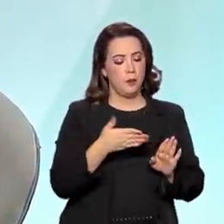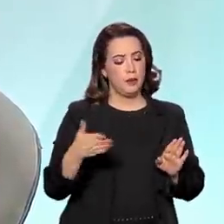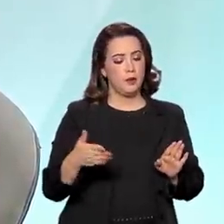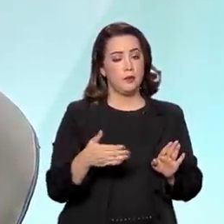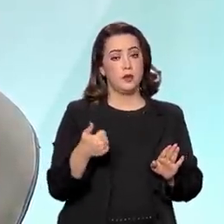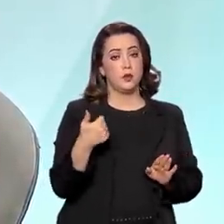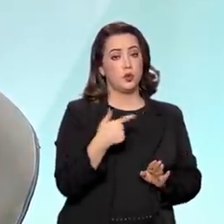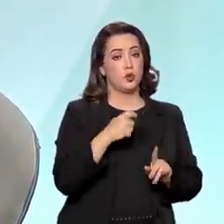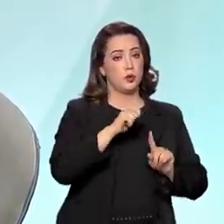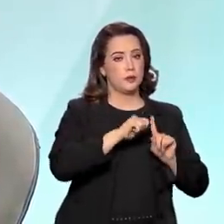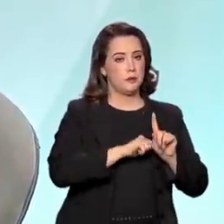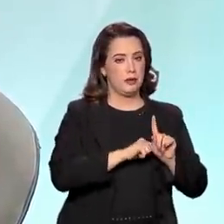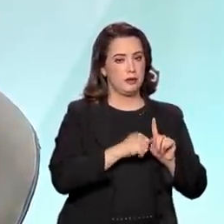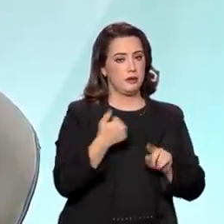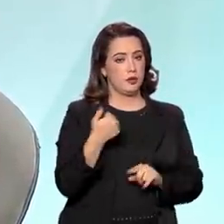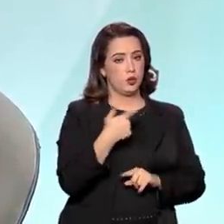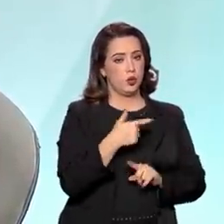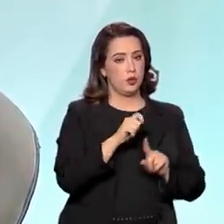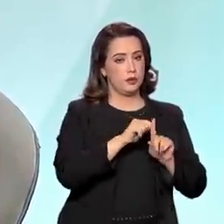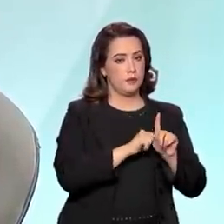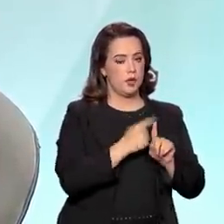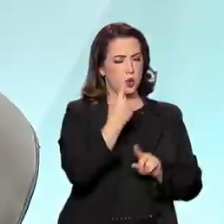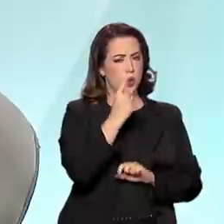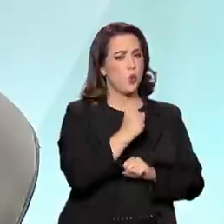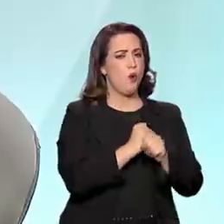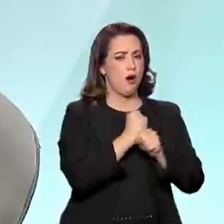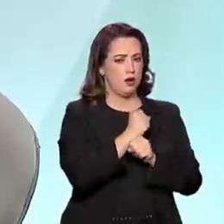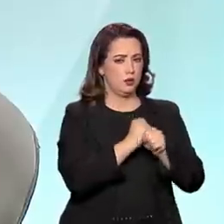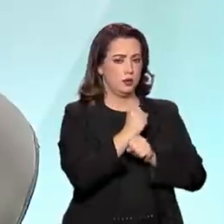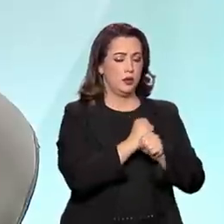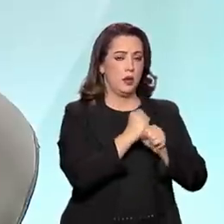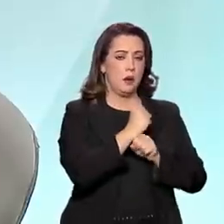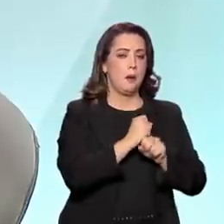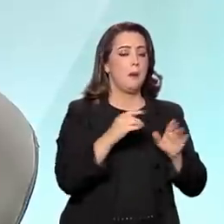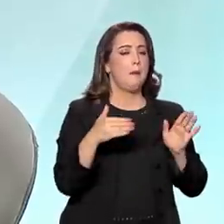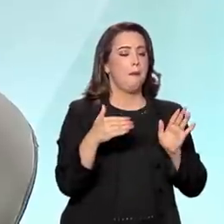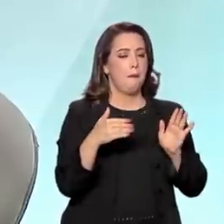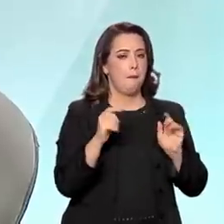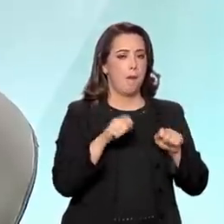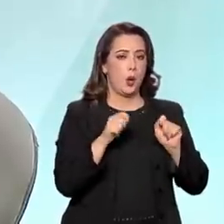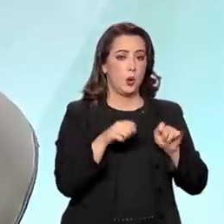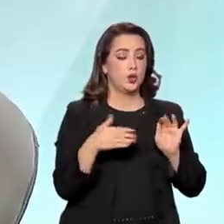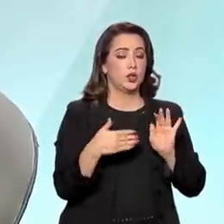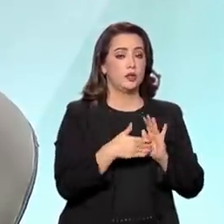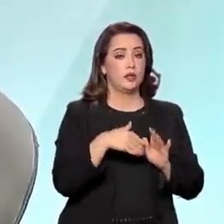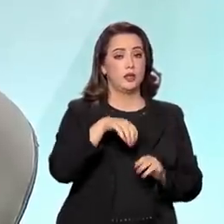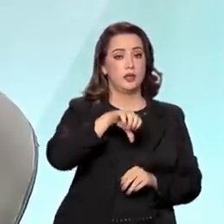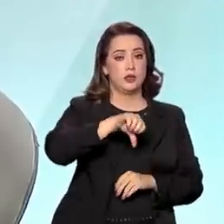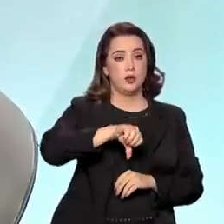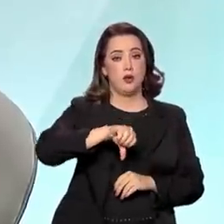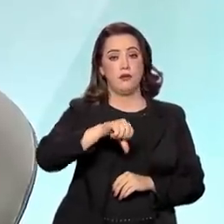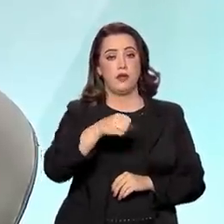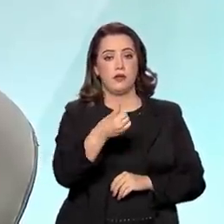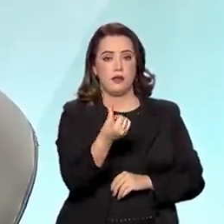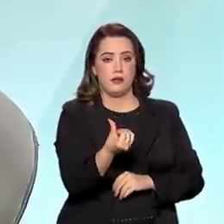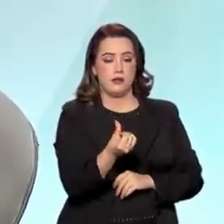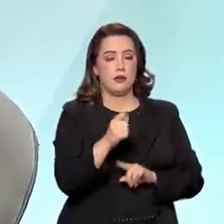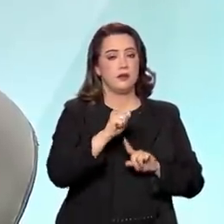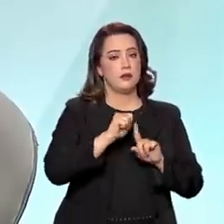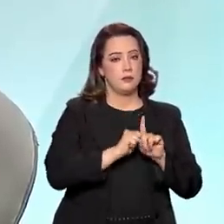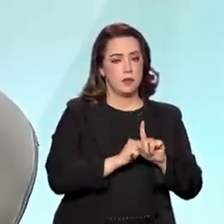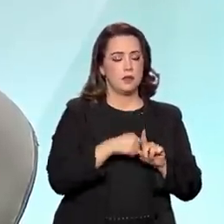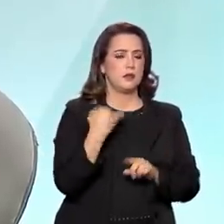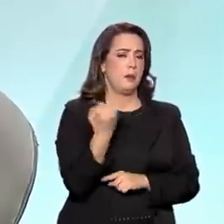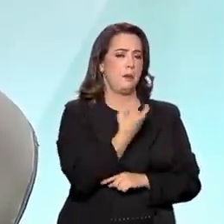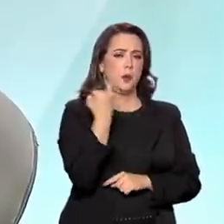de 12 meses então período de um ano e podemos se prolongar até 96 meses é um período interessante o